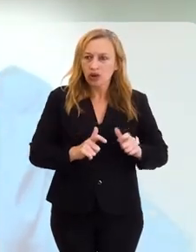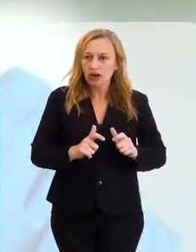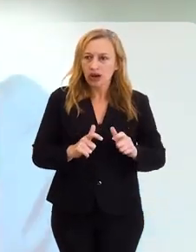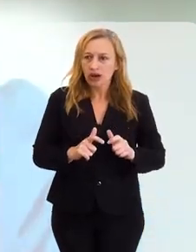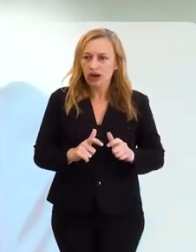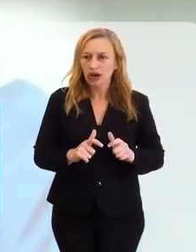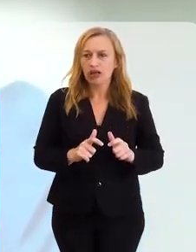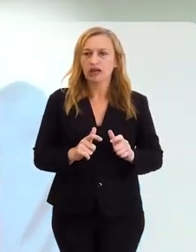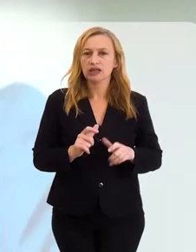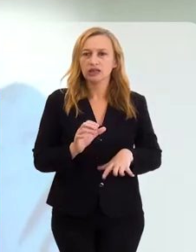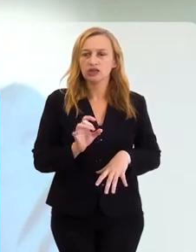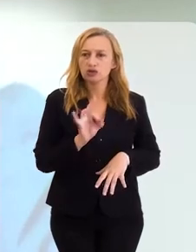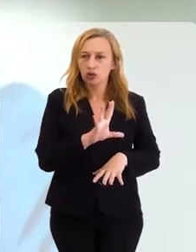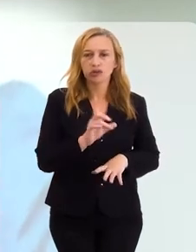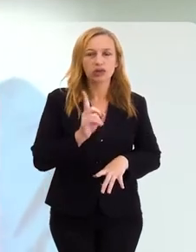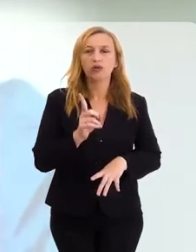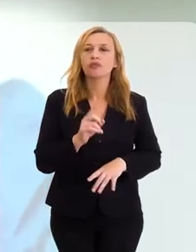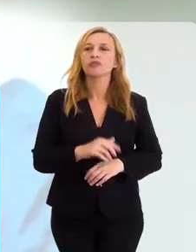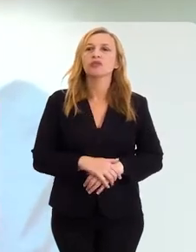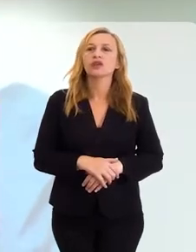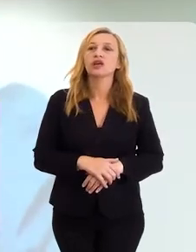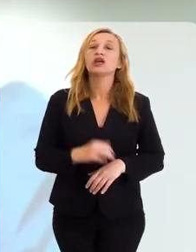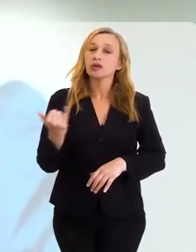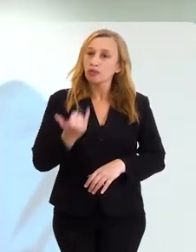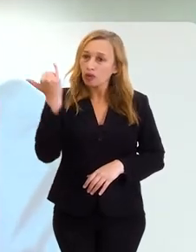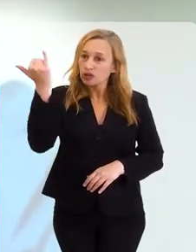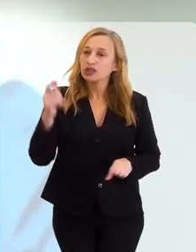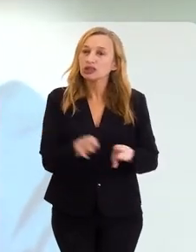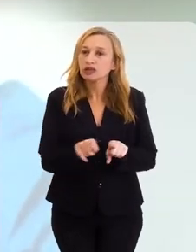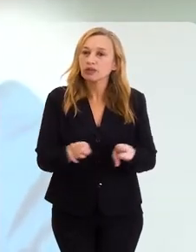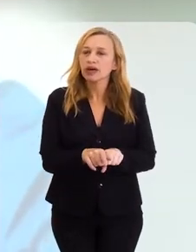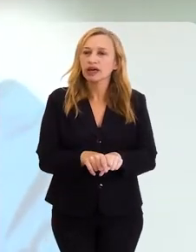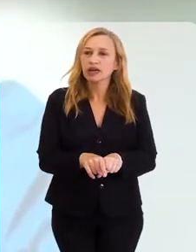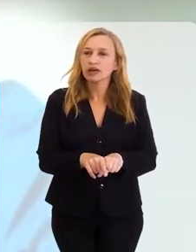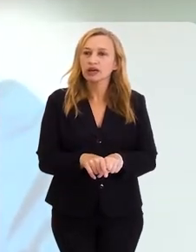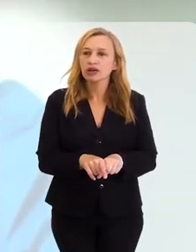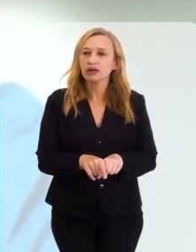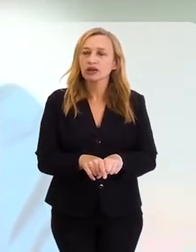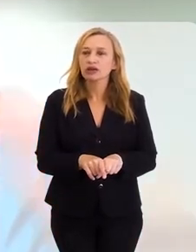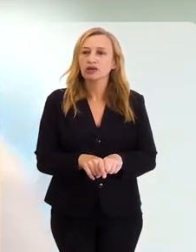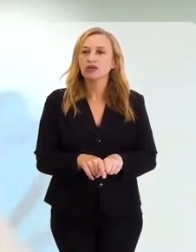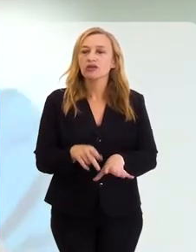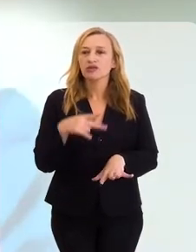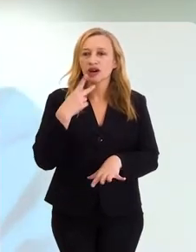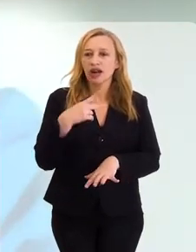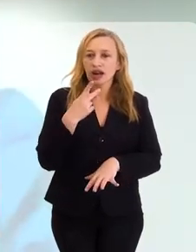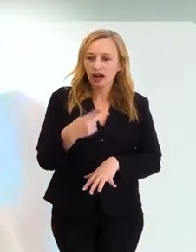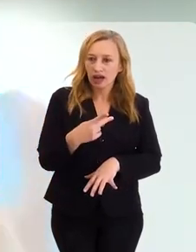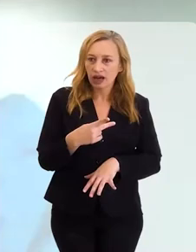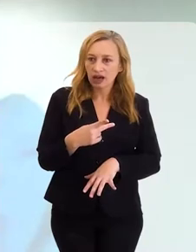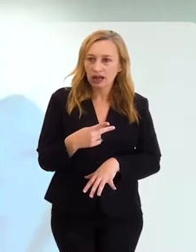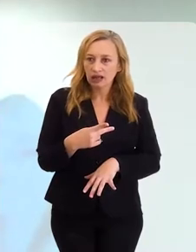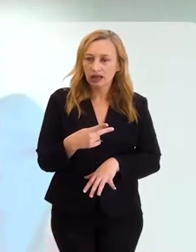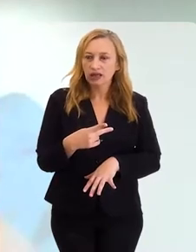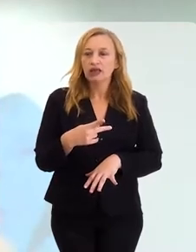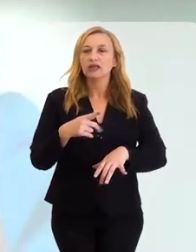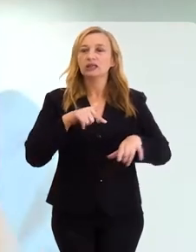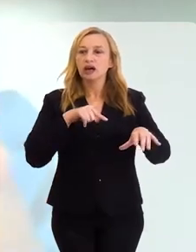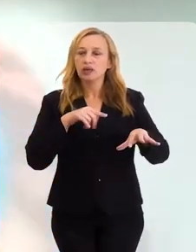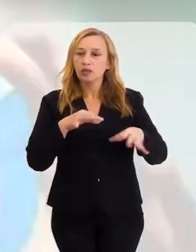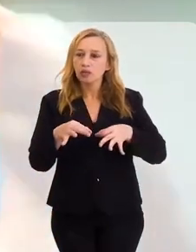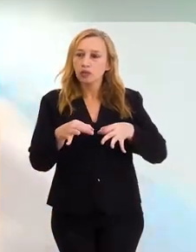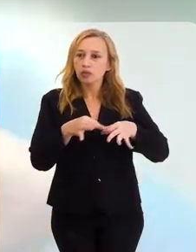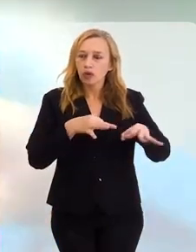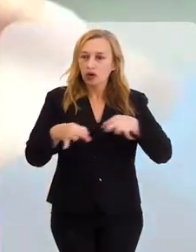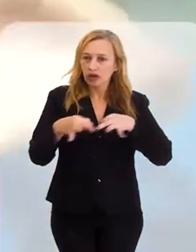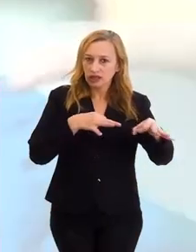também é cansativo e pode gerar estresse. Outra coisa extremamente importante, agora eu vou entrar no papel do líder. Ah, então